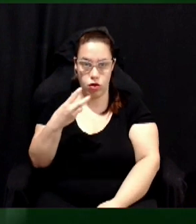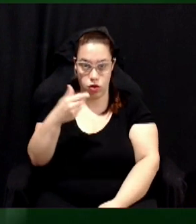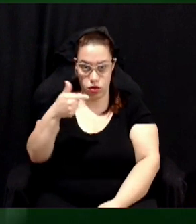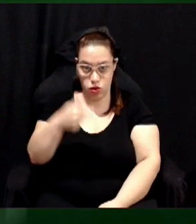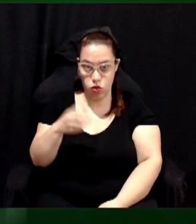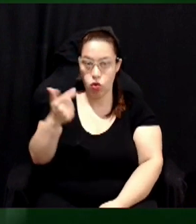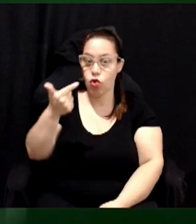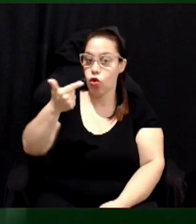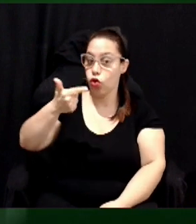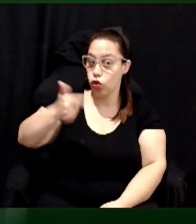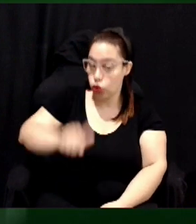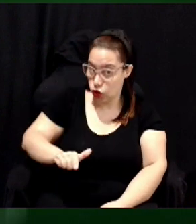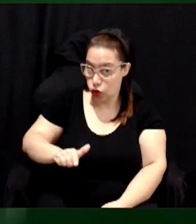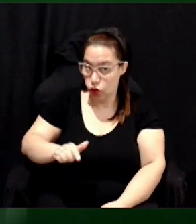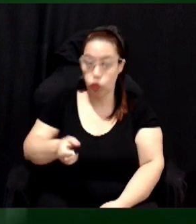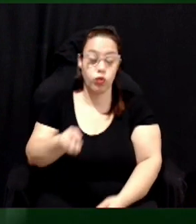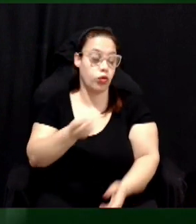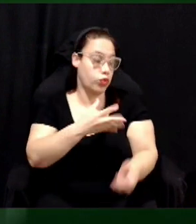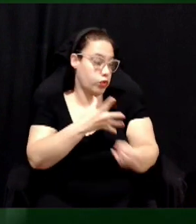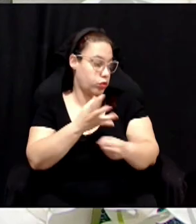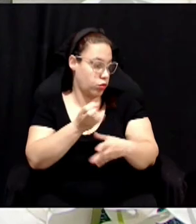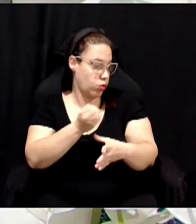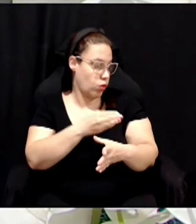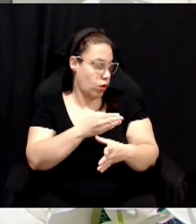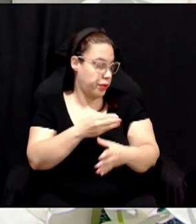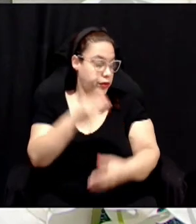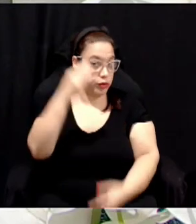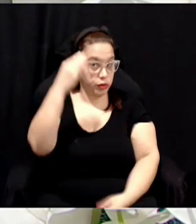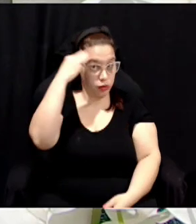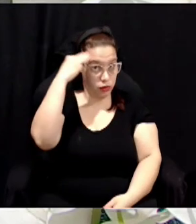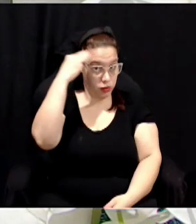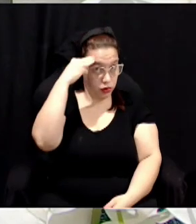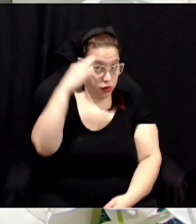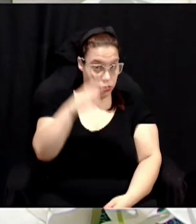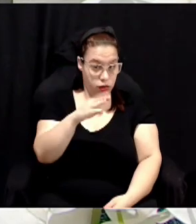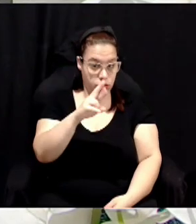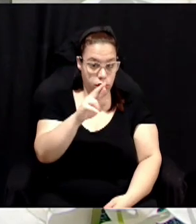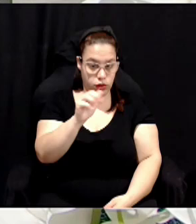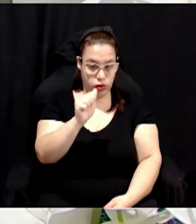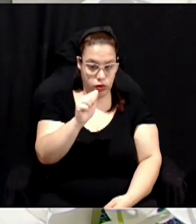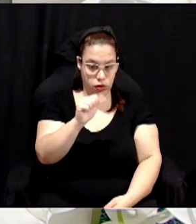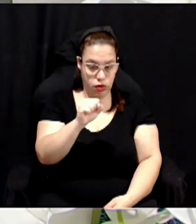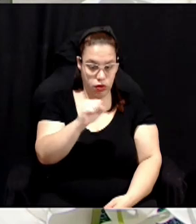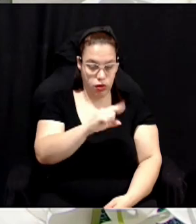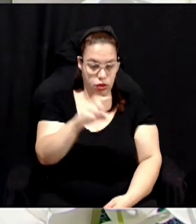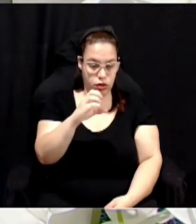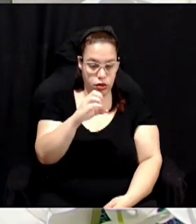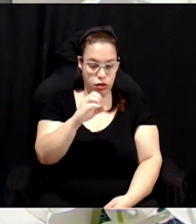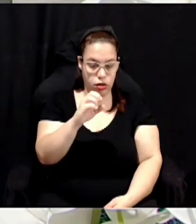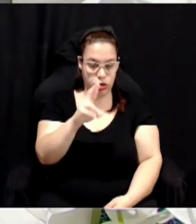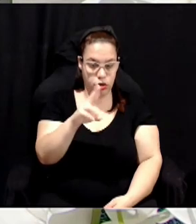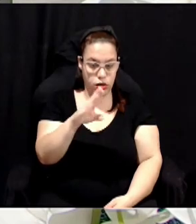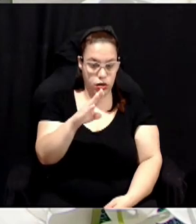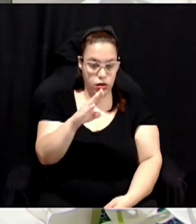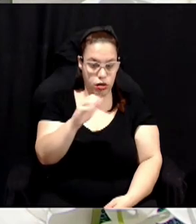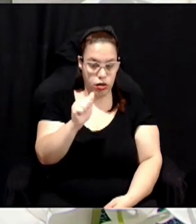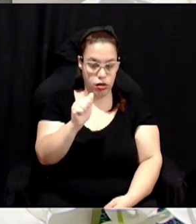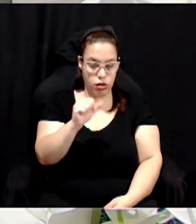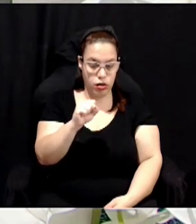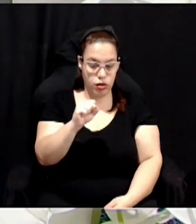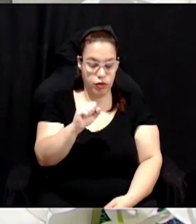gente falar das novidades mesmo, memórias, não é? É que o professor falou, já póstumas, de